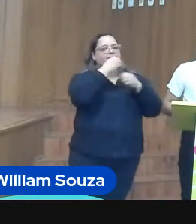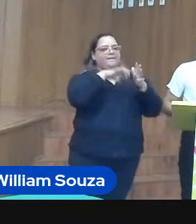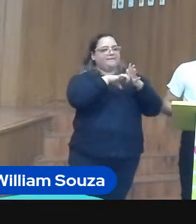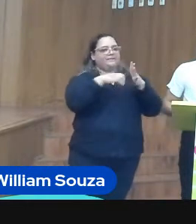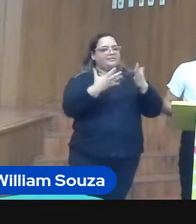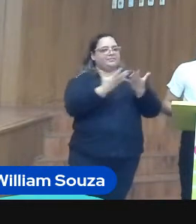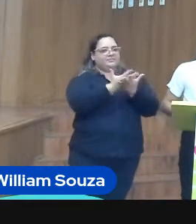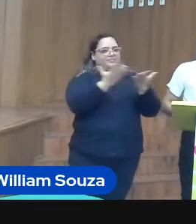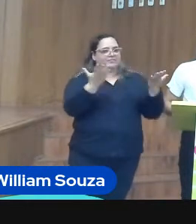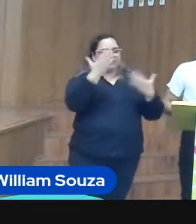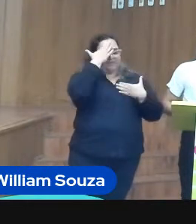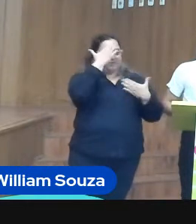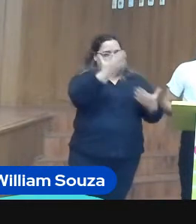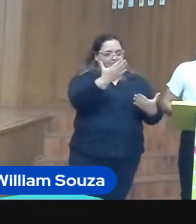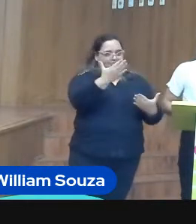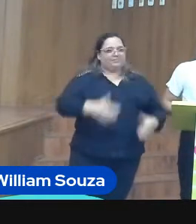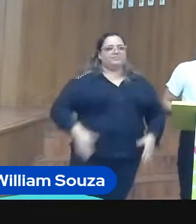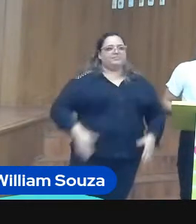obrigado.